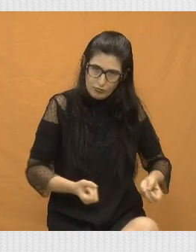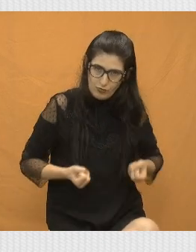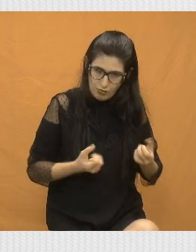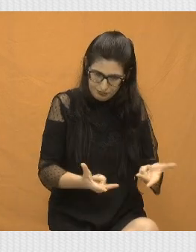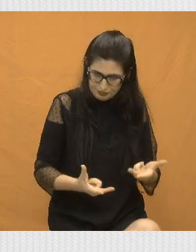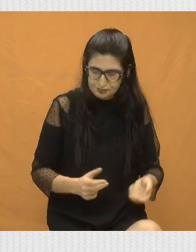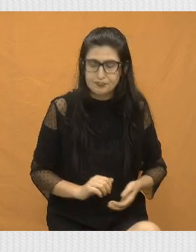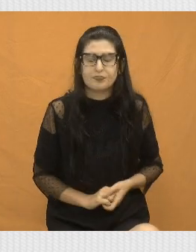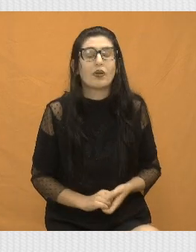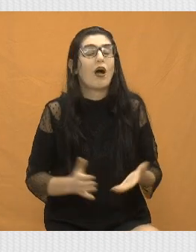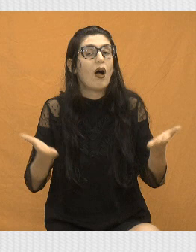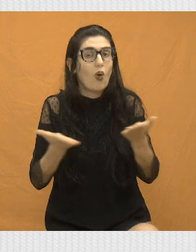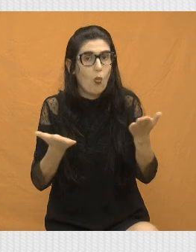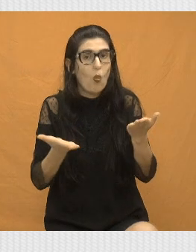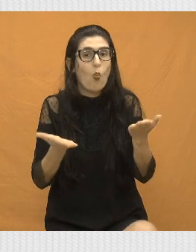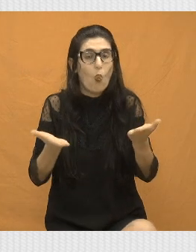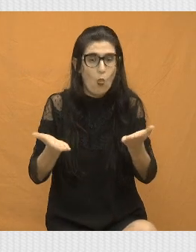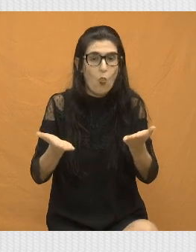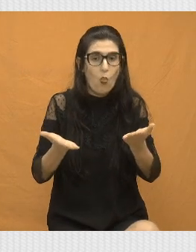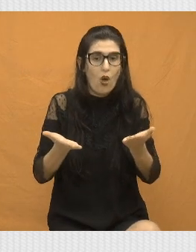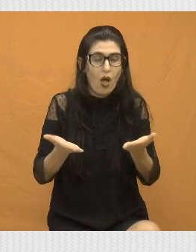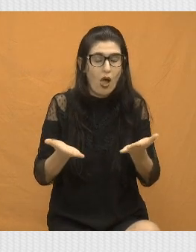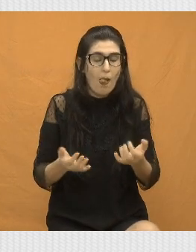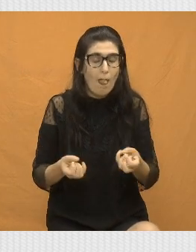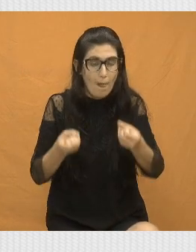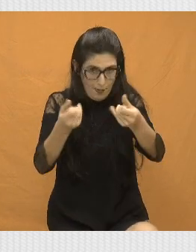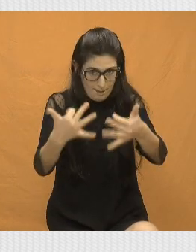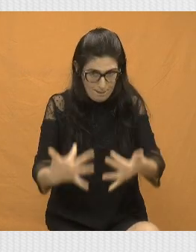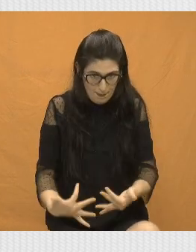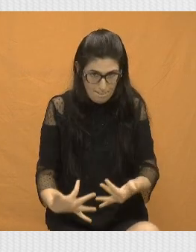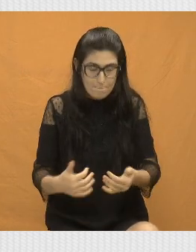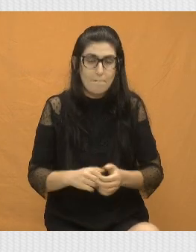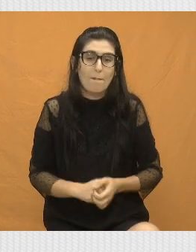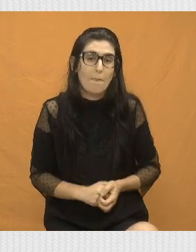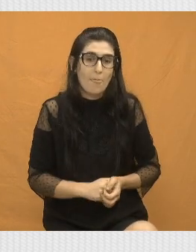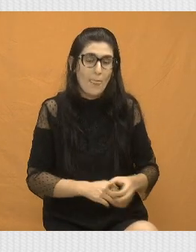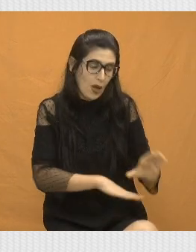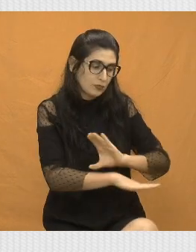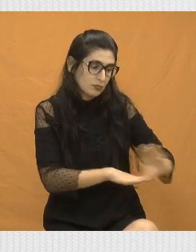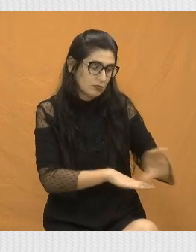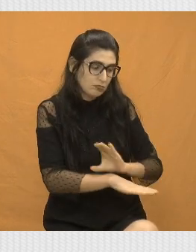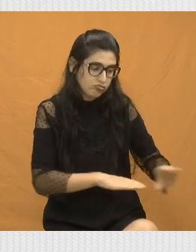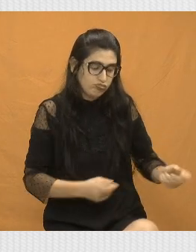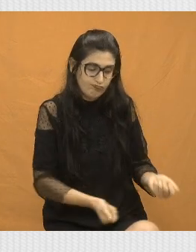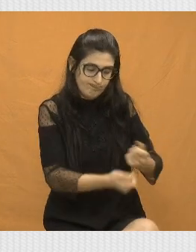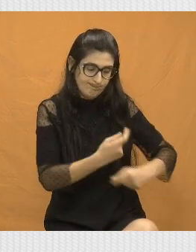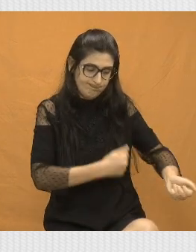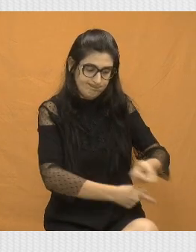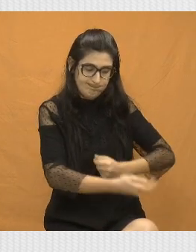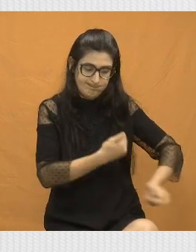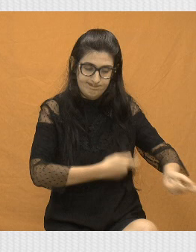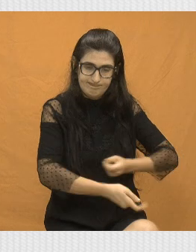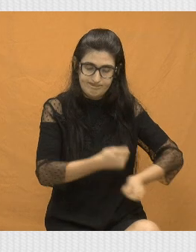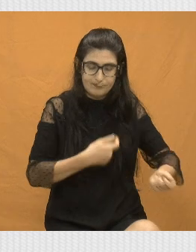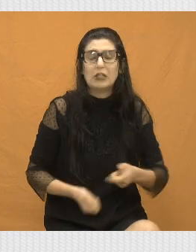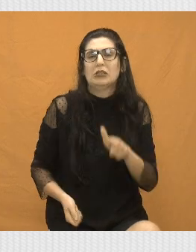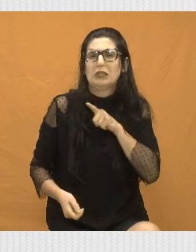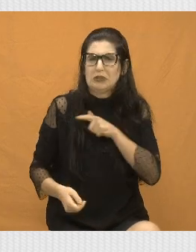falei agora acima, detalhando a receita tributária. Nela nós temos